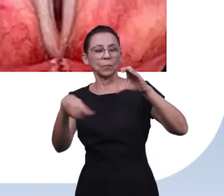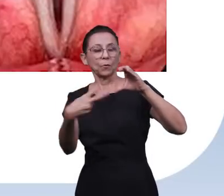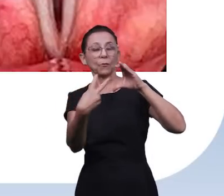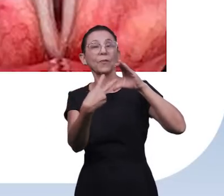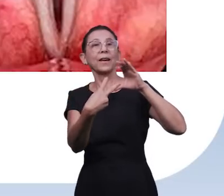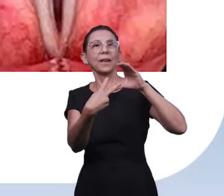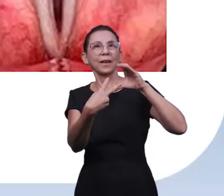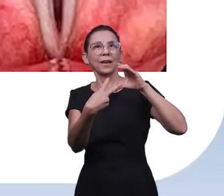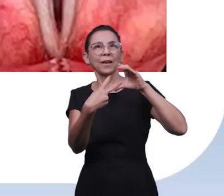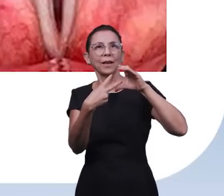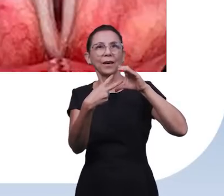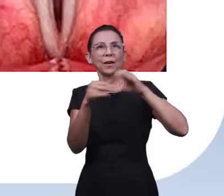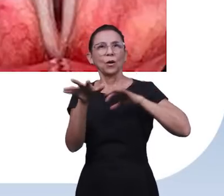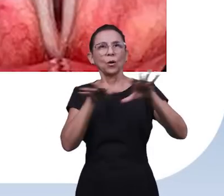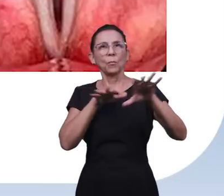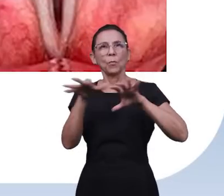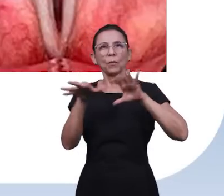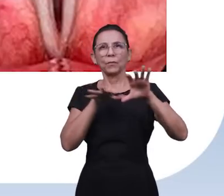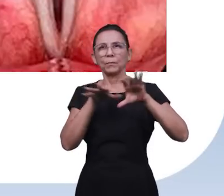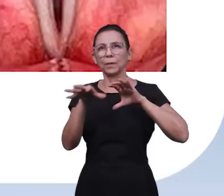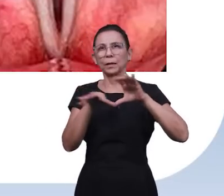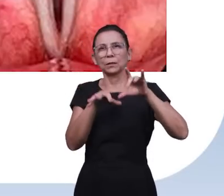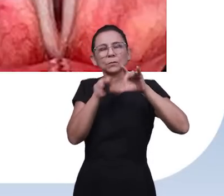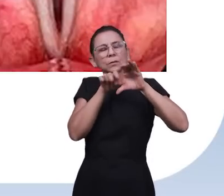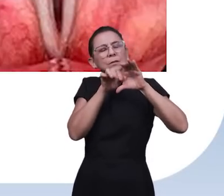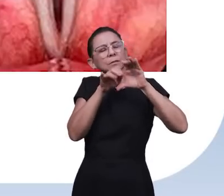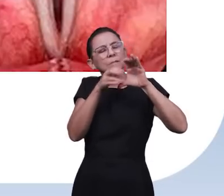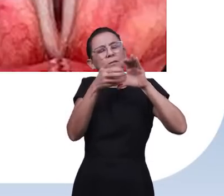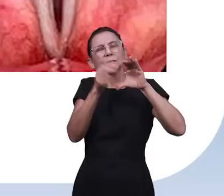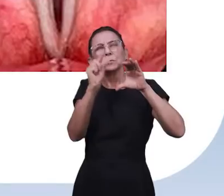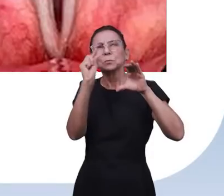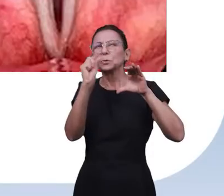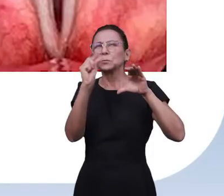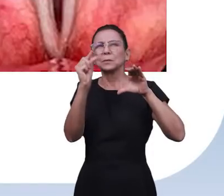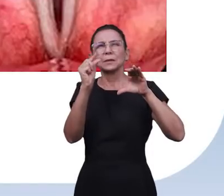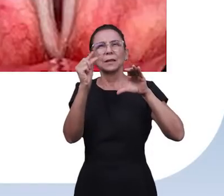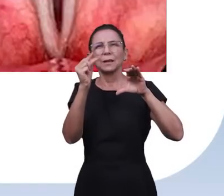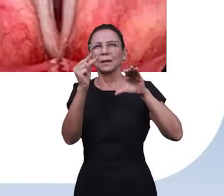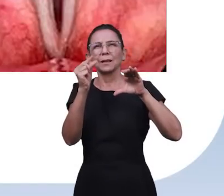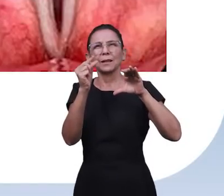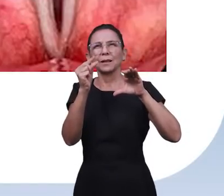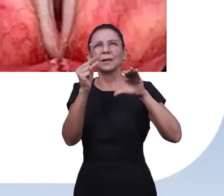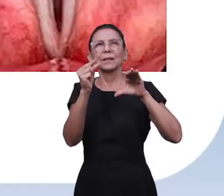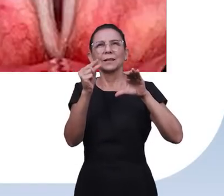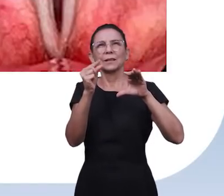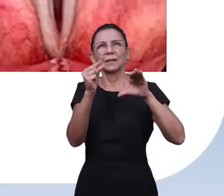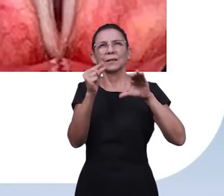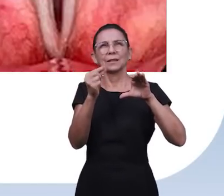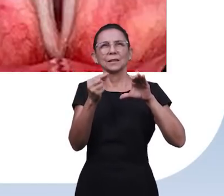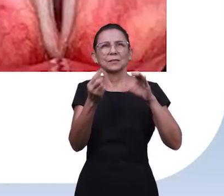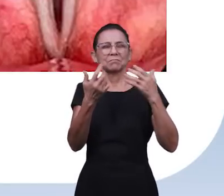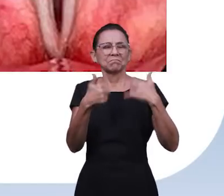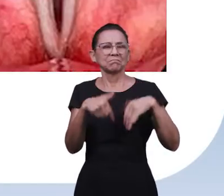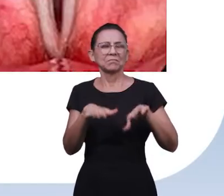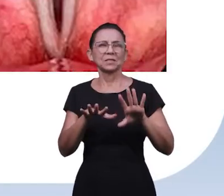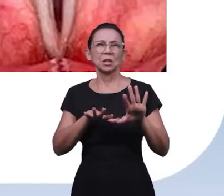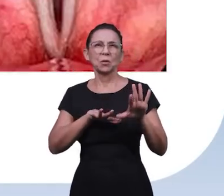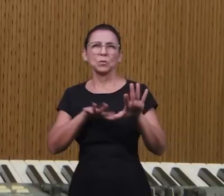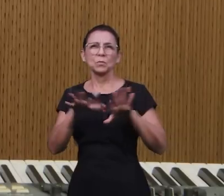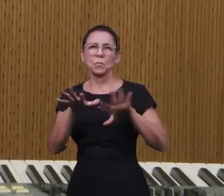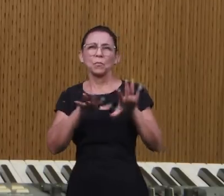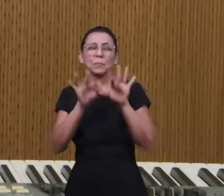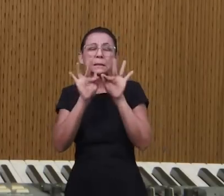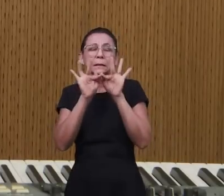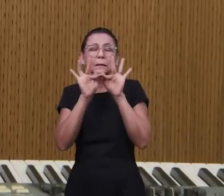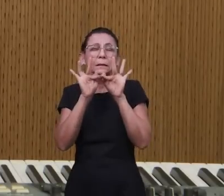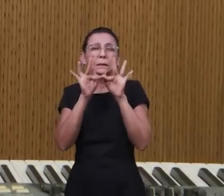nossa laringe. Mas é uma estrutura muito delicada, muito pequena e não promove movimentos exagerados, a